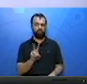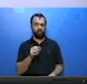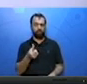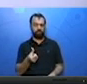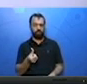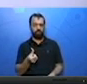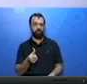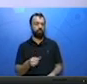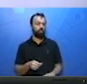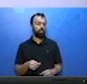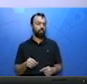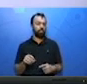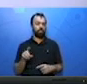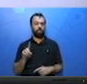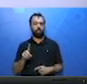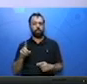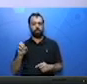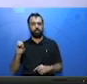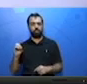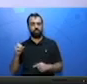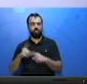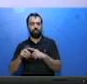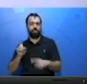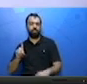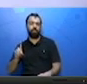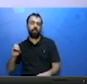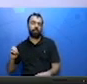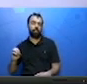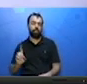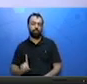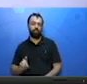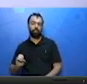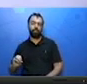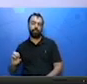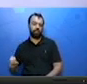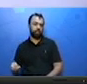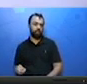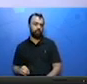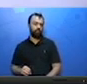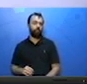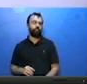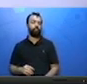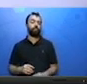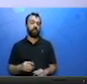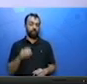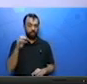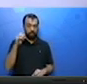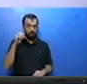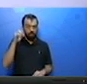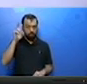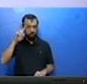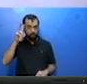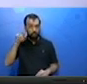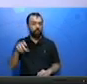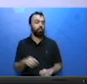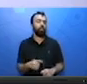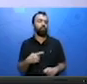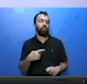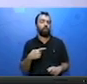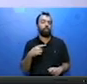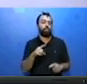100. Repetindo aqui, deu positivo, porque aqui é negativo dentro do